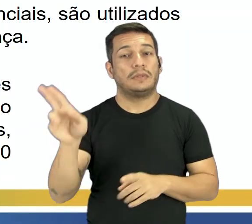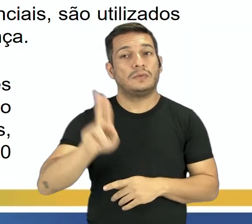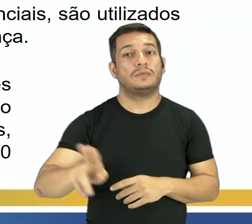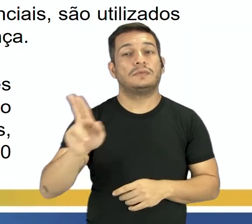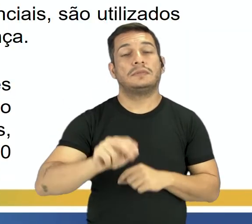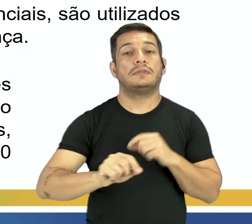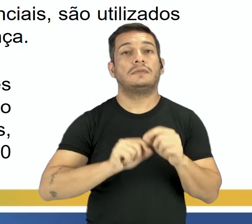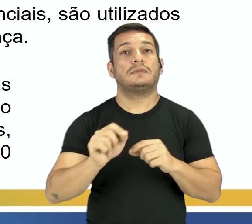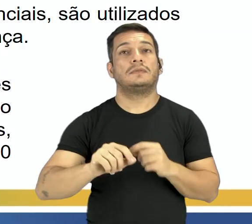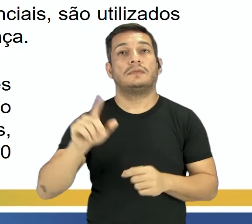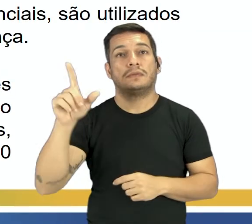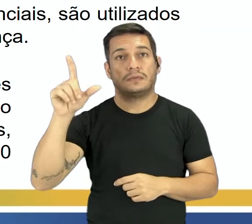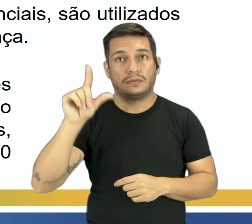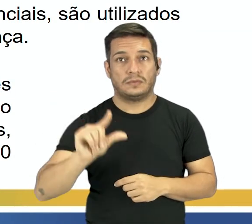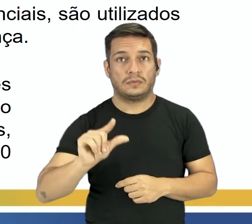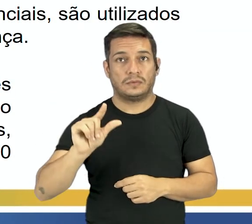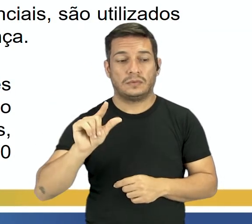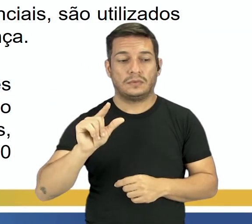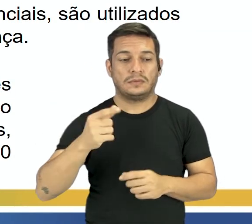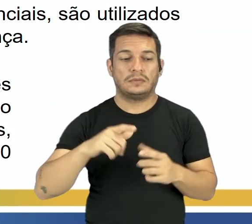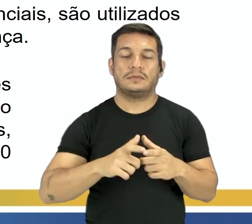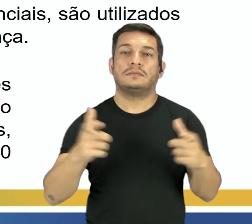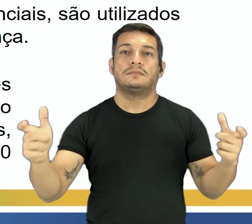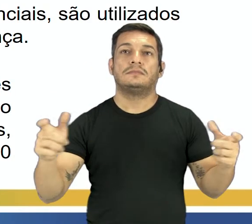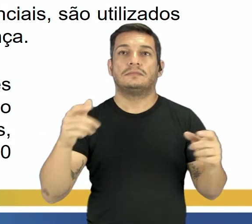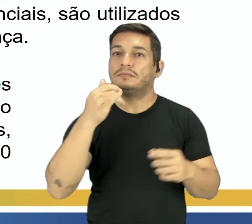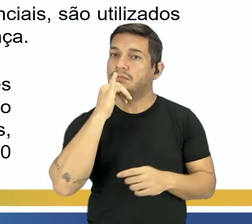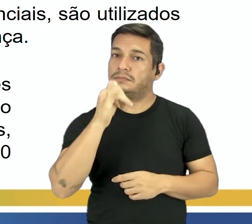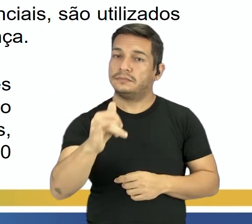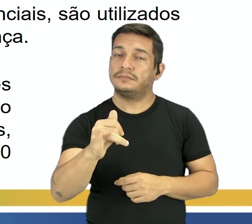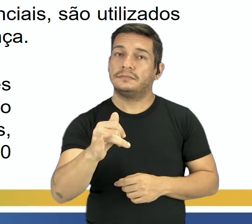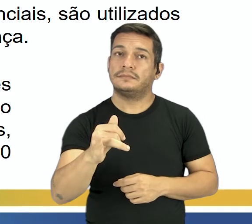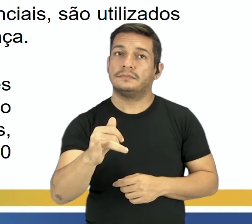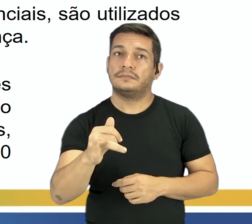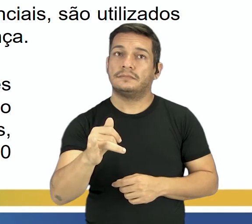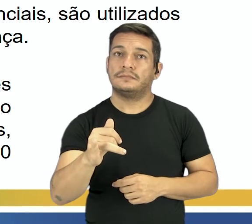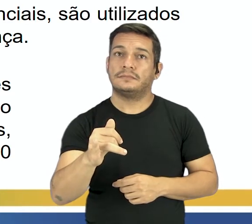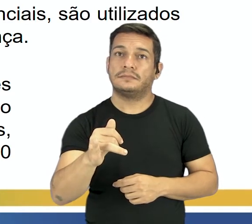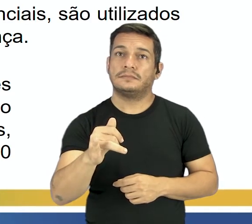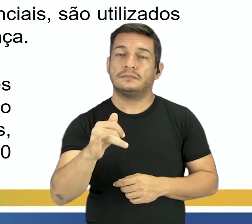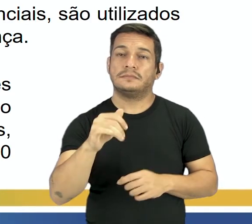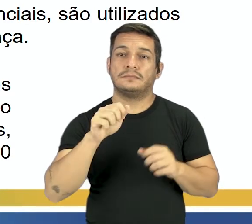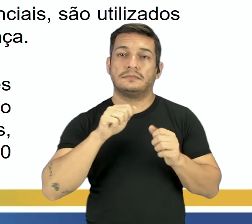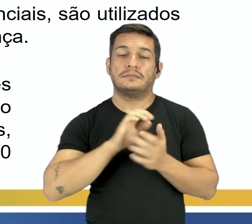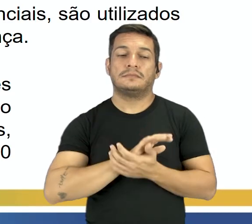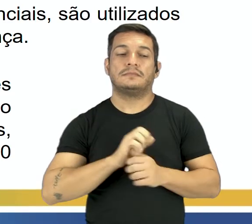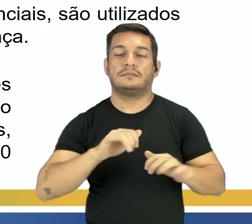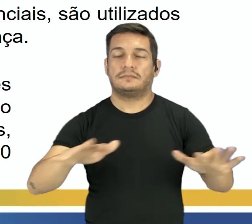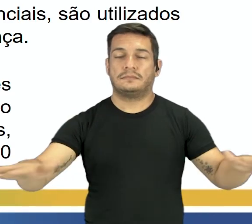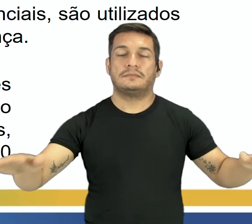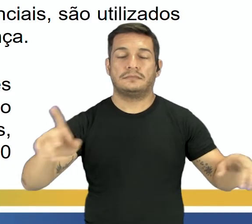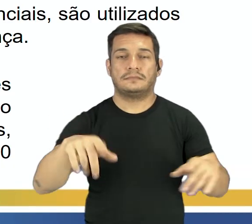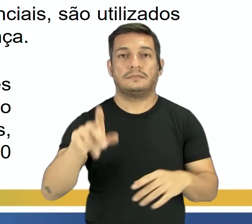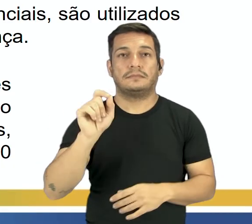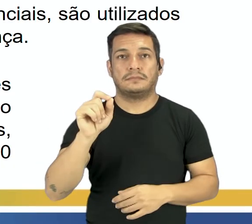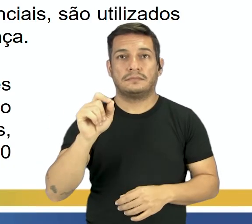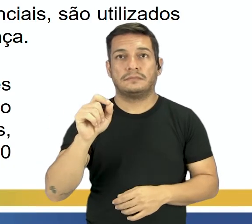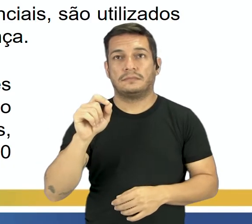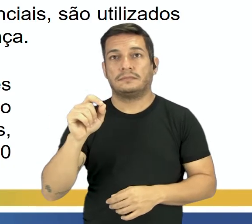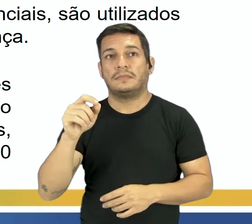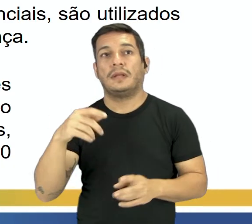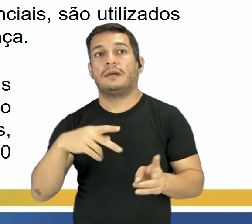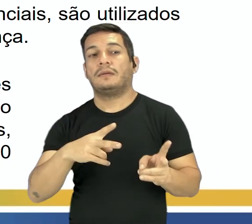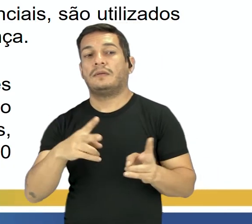usados para baixar ou aumentar tensões de corrente elétrica nas transmissões de energia. Para o circuito do